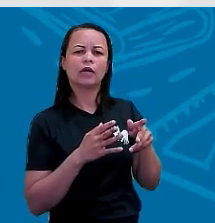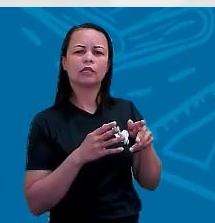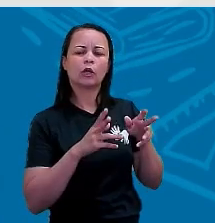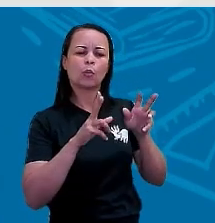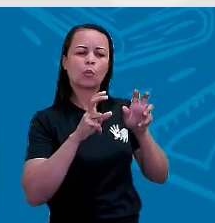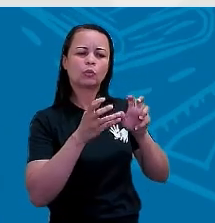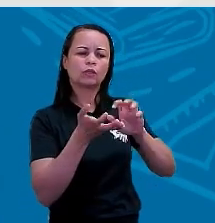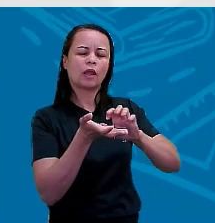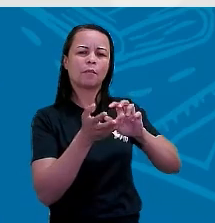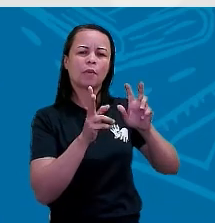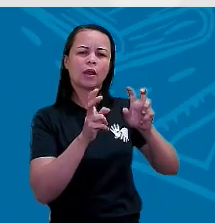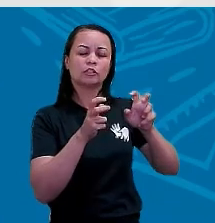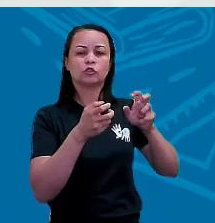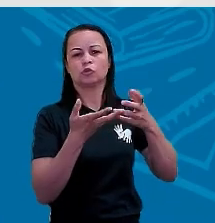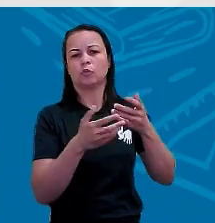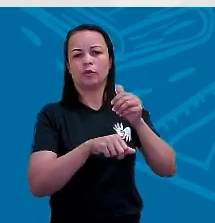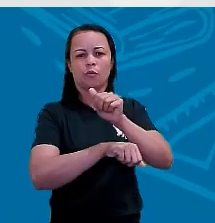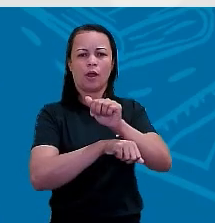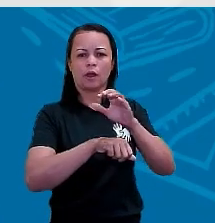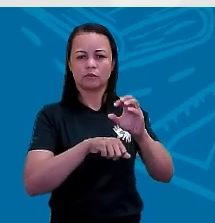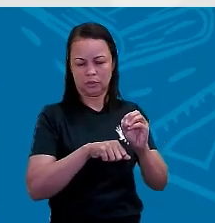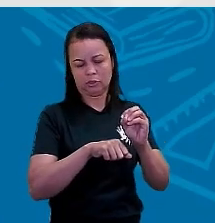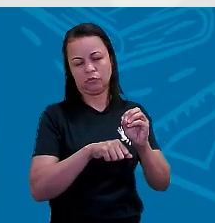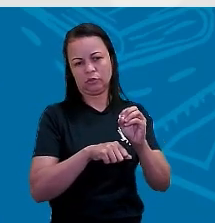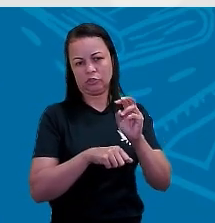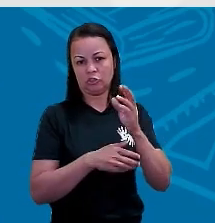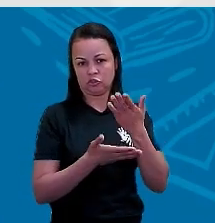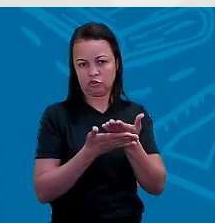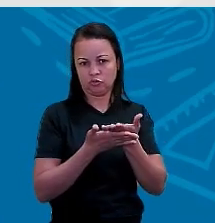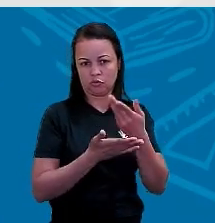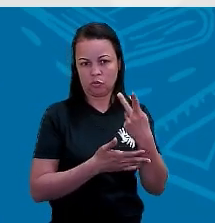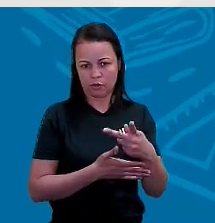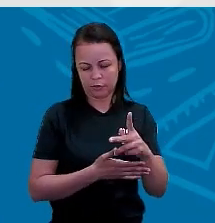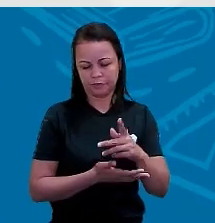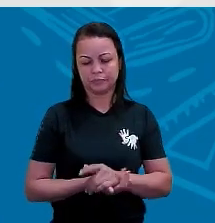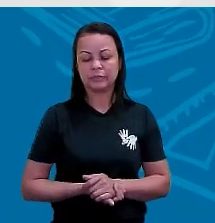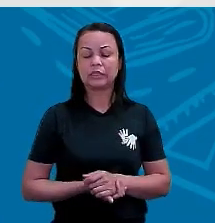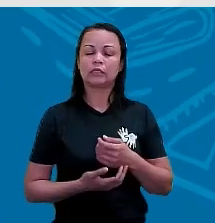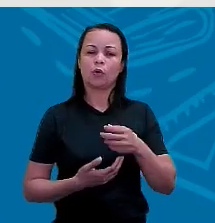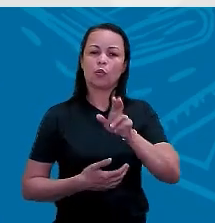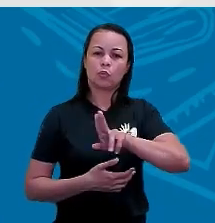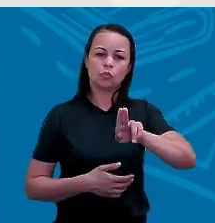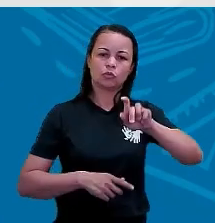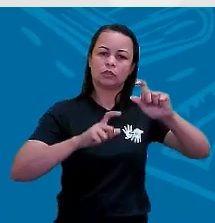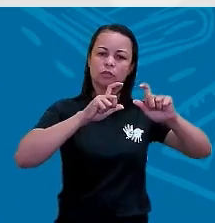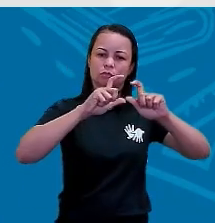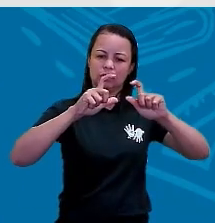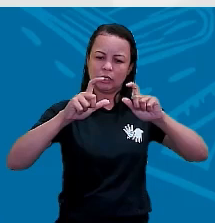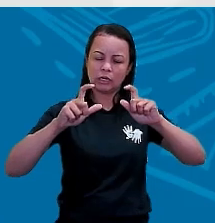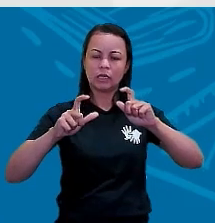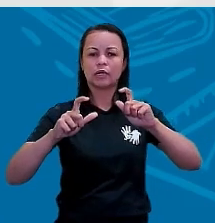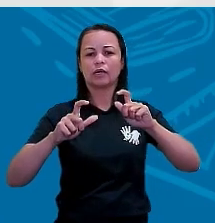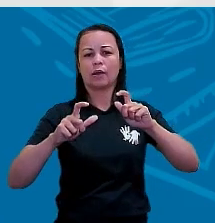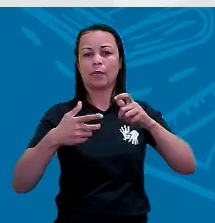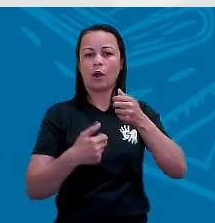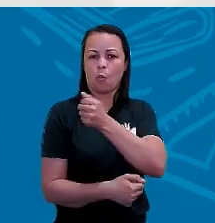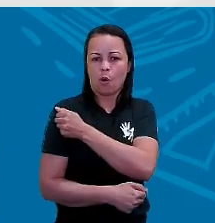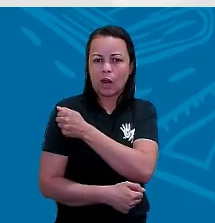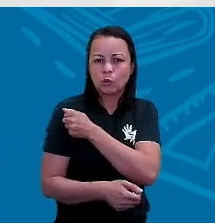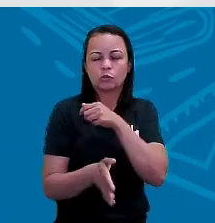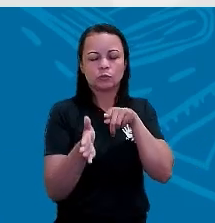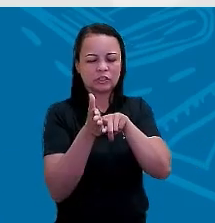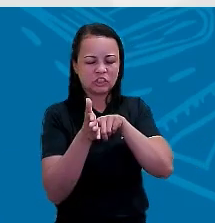os artigos, que a gente já viu aqui. Então, a gente usa uma tirinha para trabalhar, para o aluno pesquisar. Então, são